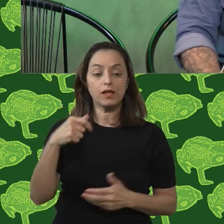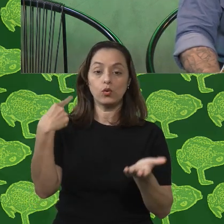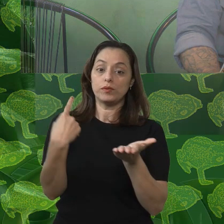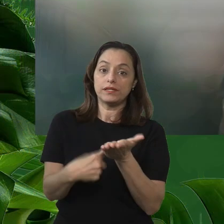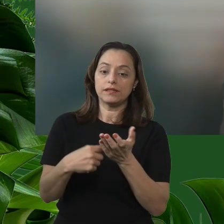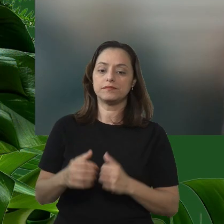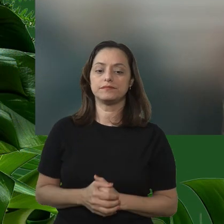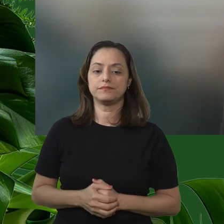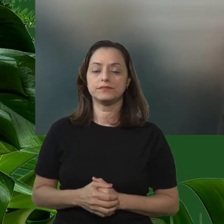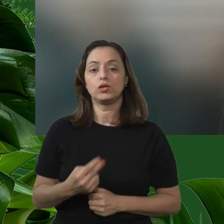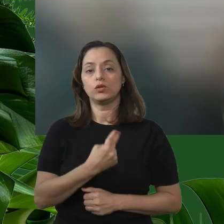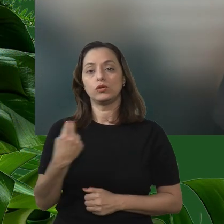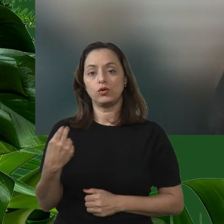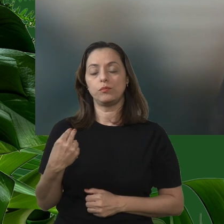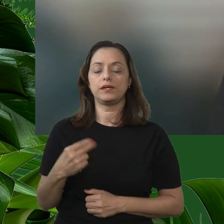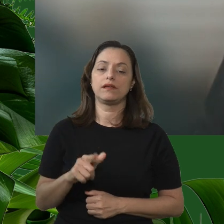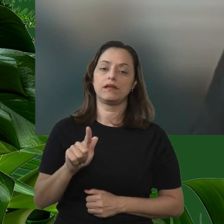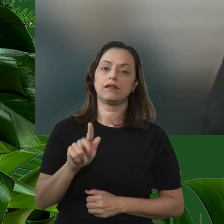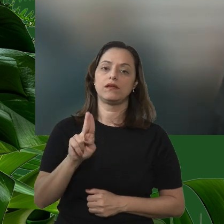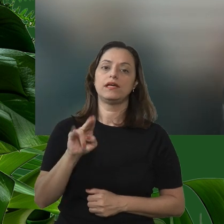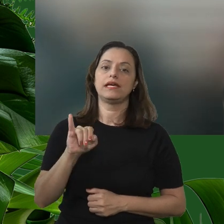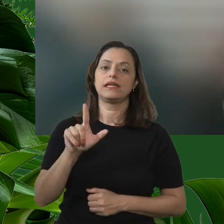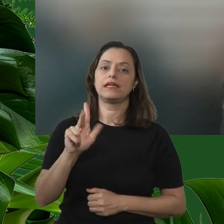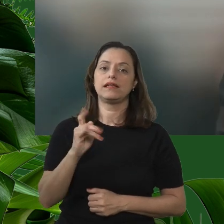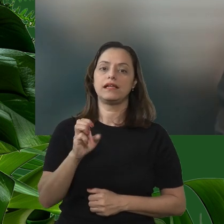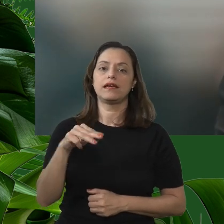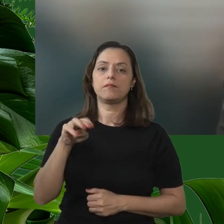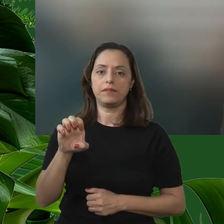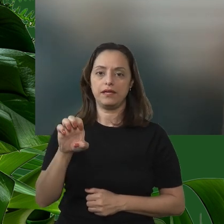Guilherme Caran, sou um homem branco,